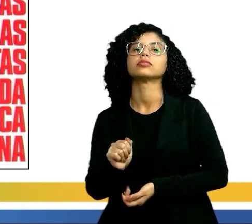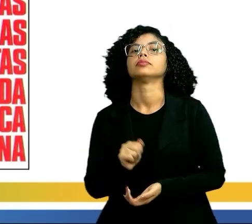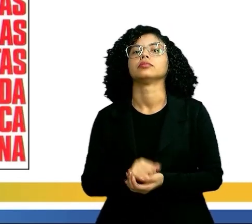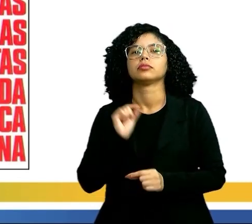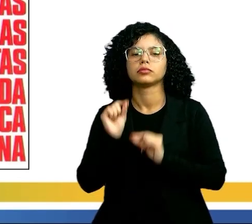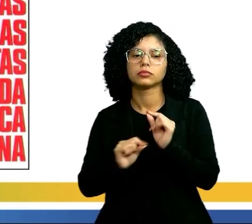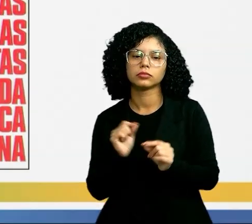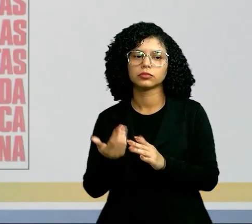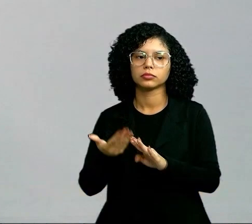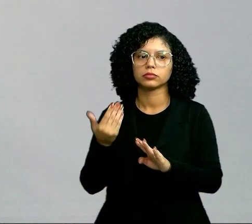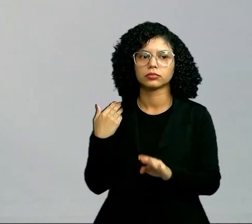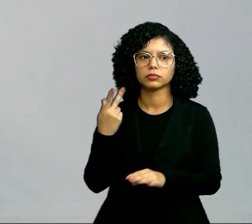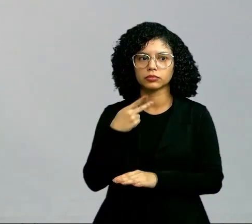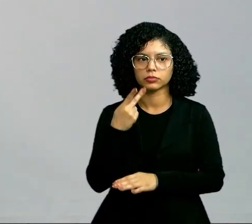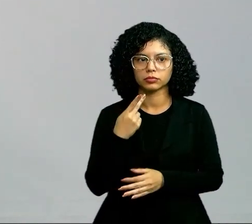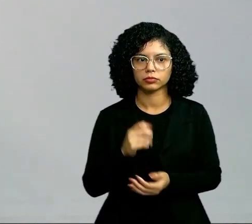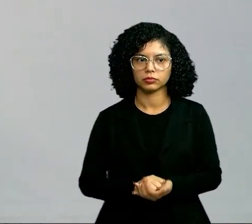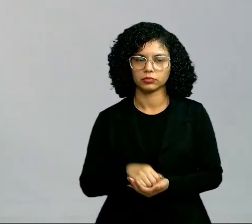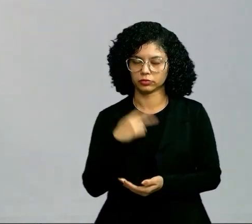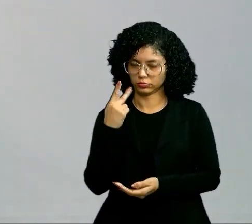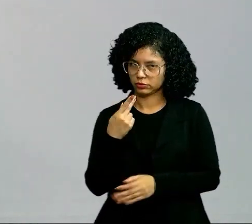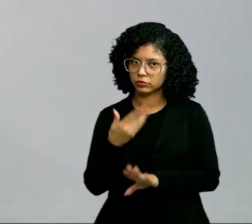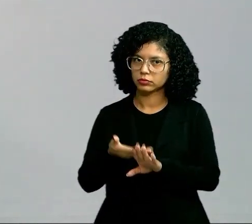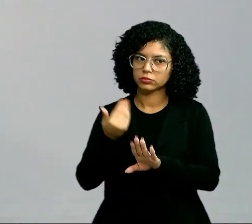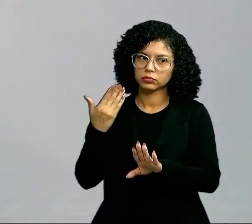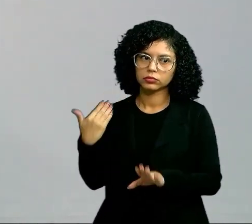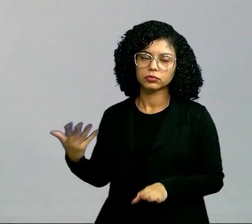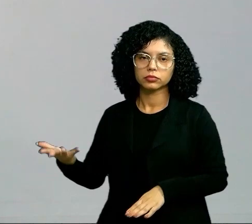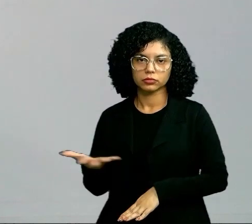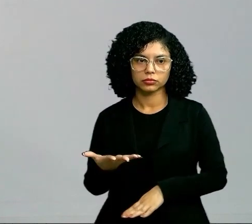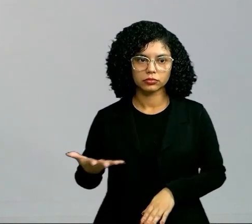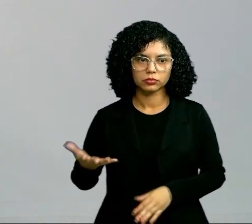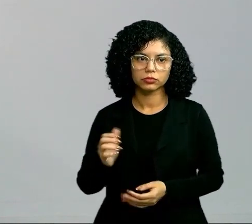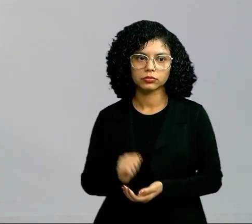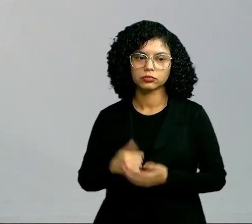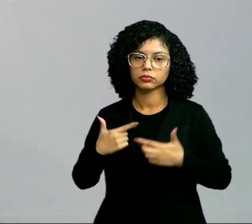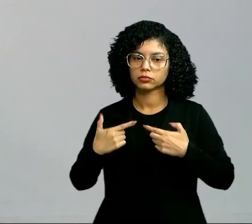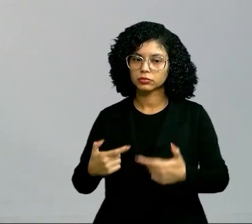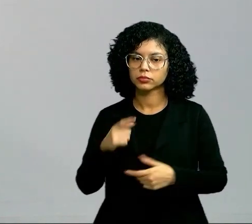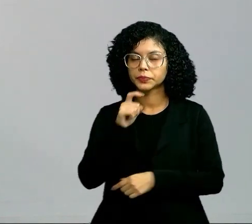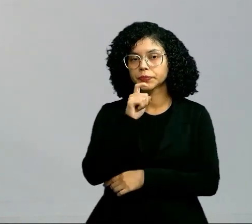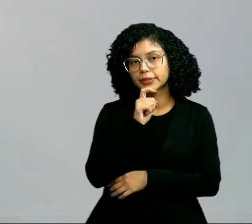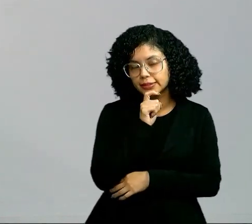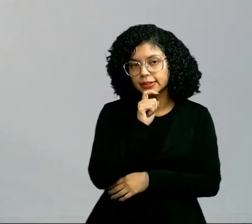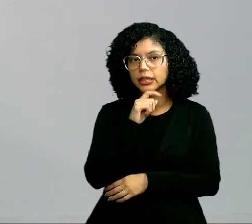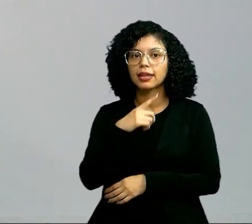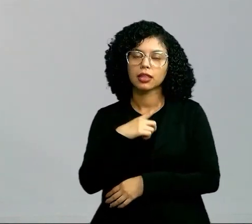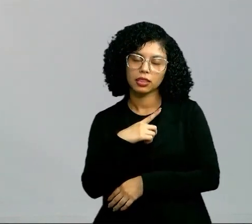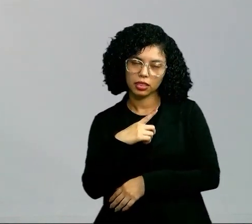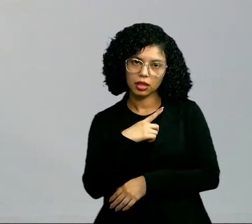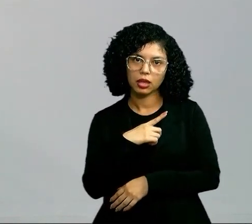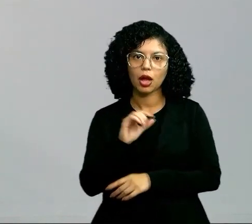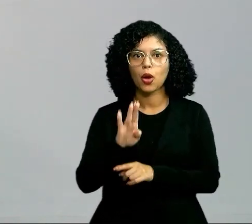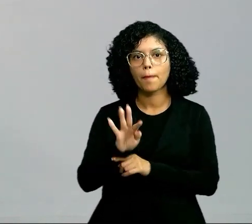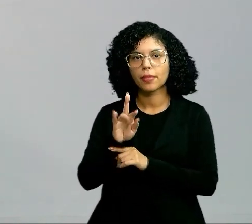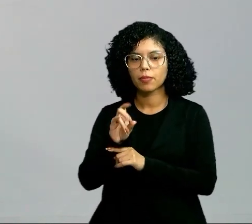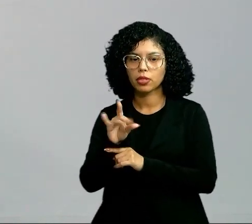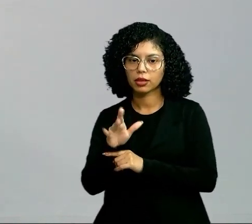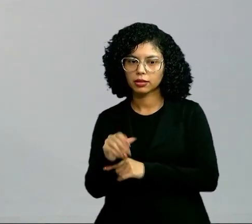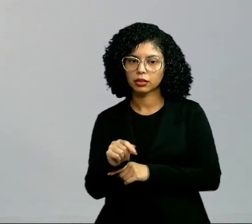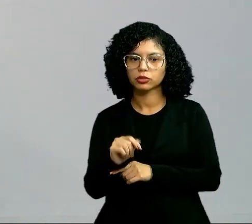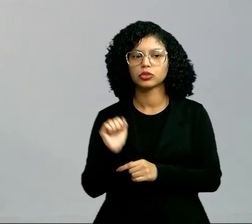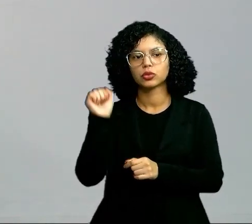que época nós estamos falando? Nós estamos falando basicamente ali da época da Guerra Fria, né, onde existia a bipolaridade